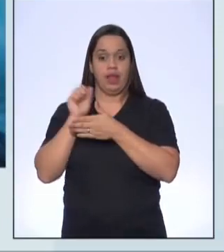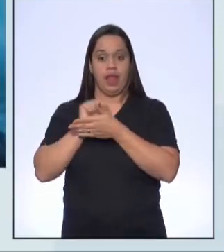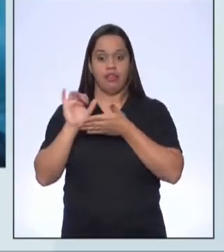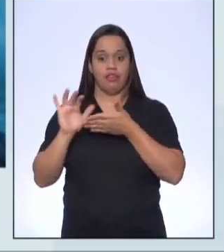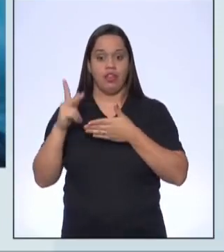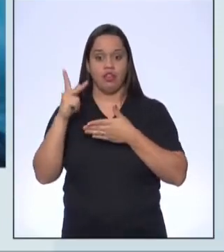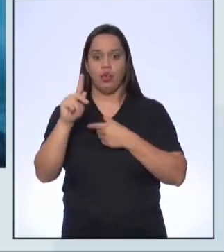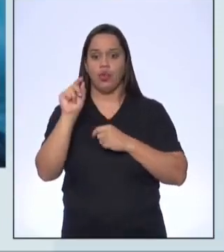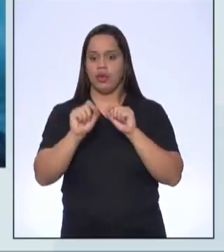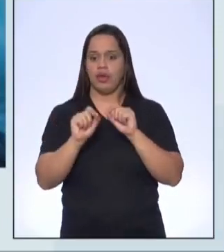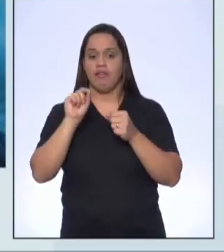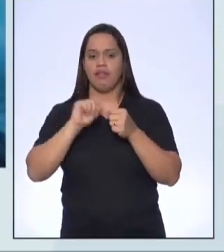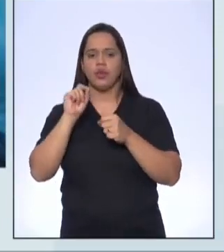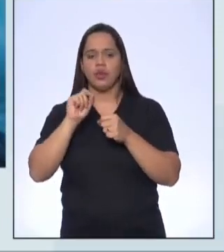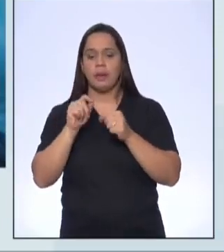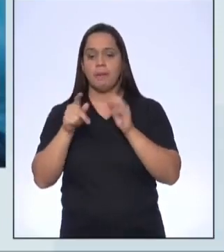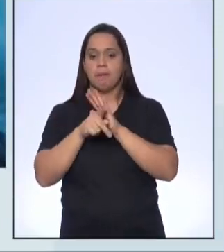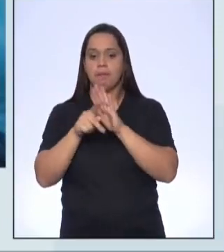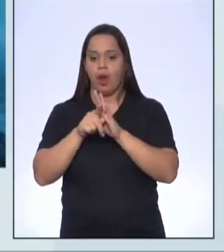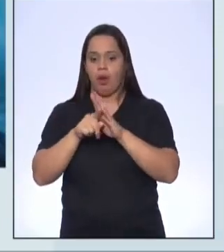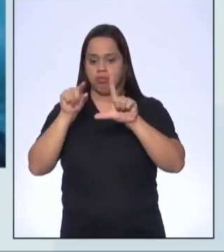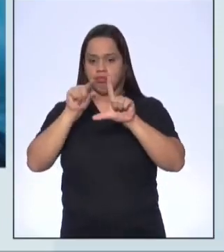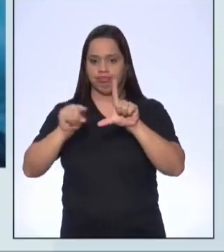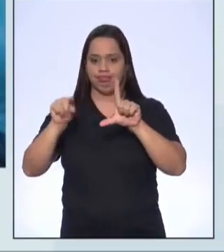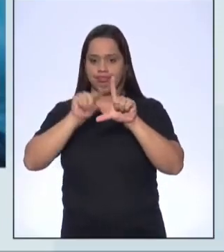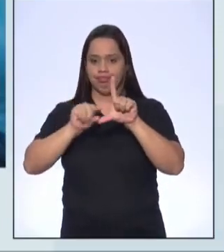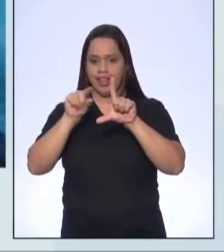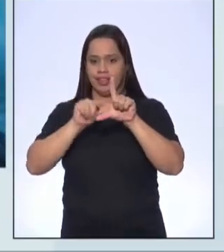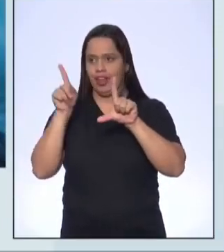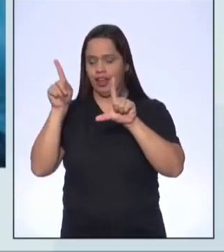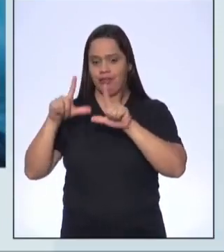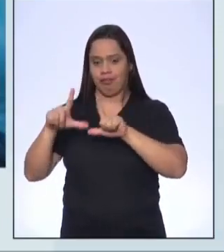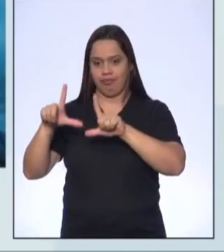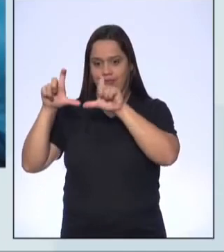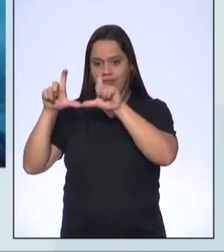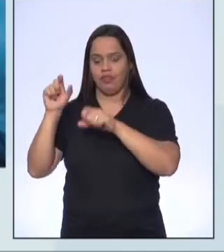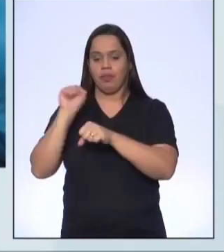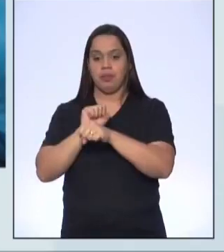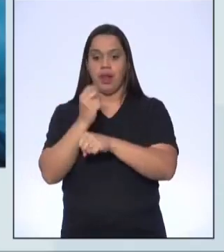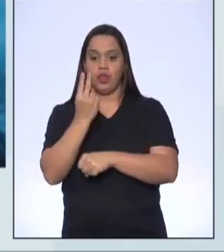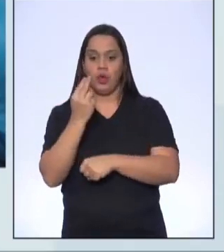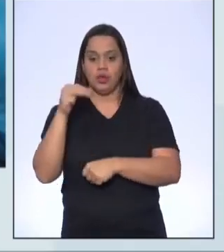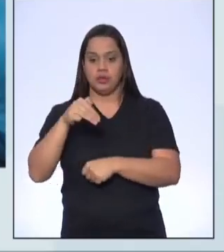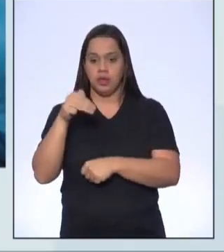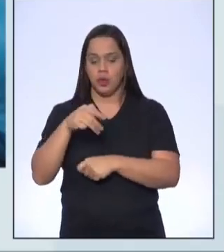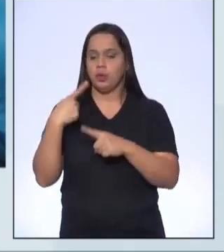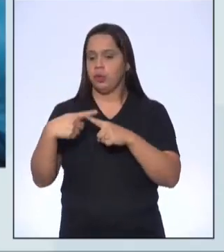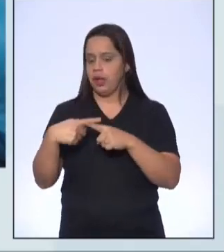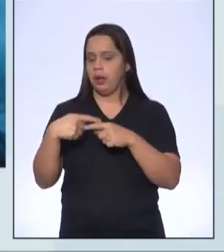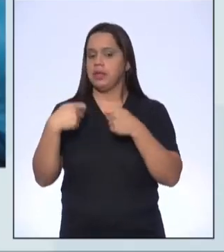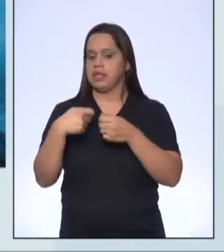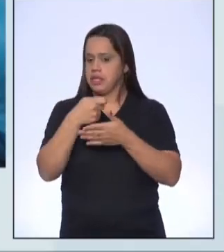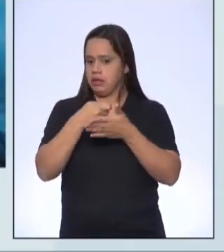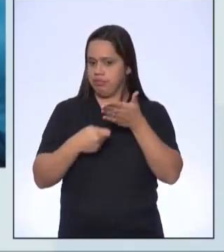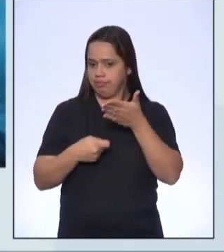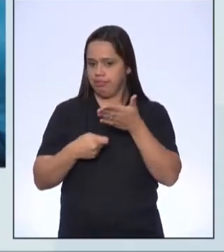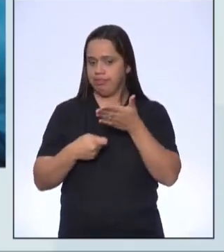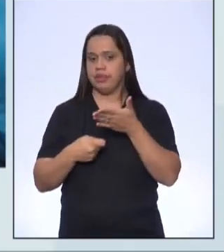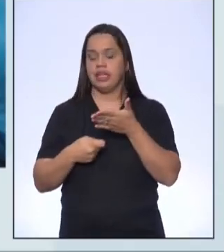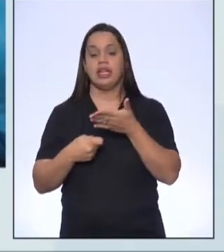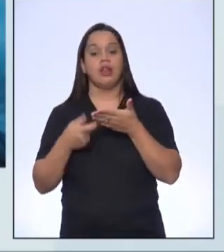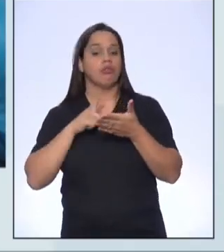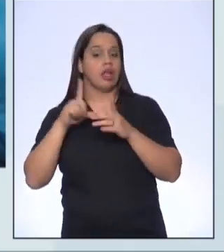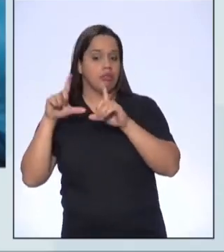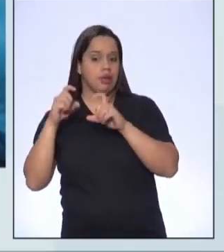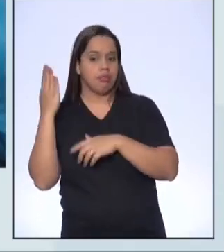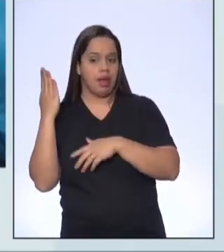será fazer uma legenda para esta imagem. Então, vamos dar 2 minutinhos, né? Que tem produção de texto, Isso, né? Então, se temos uma exatamente. imagem na